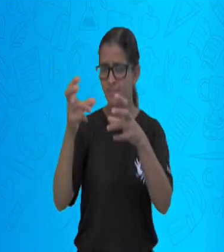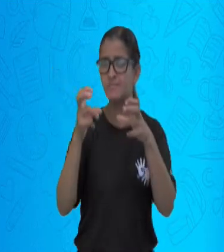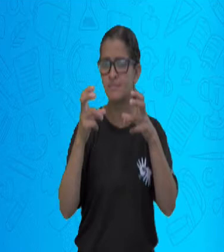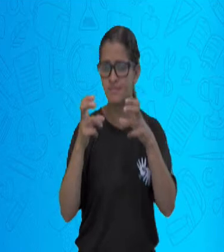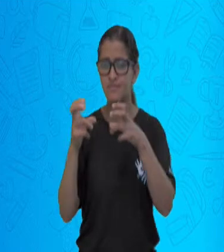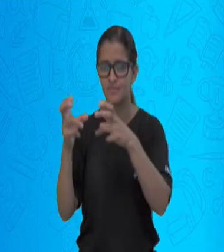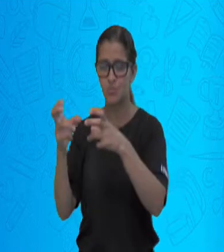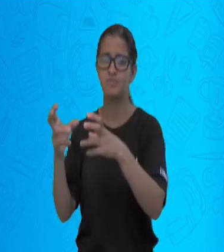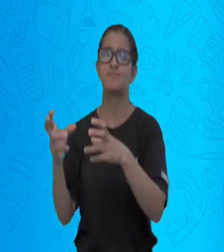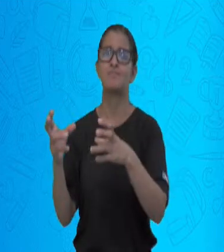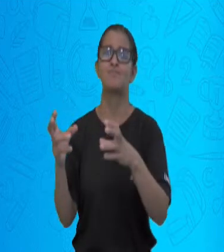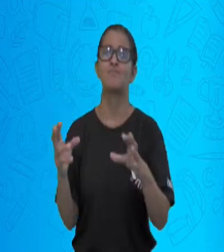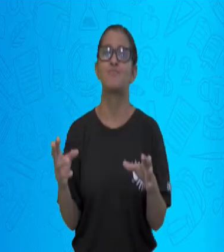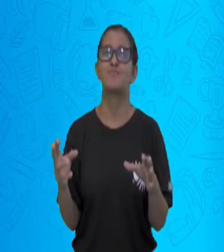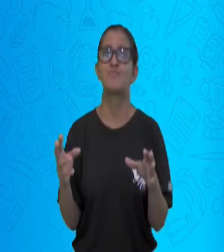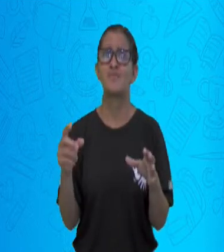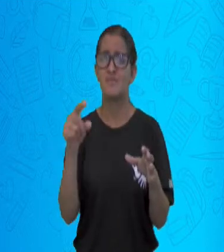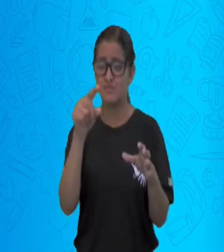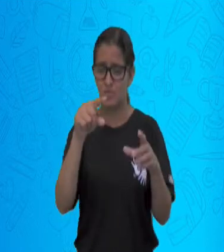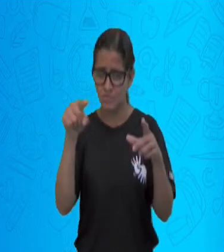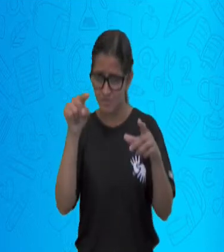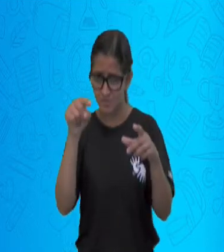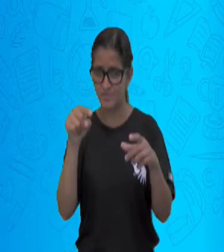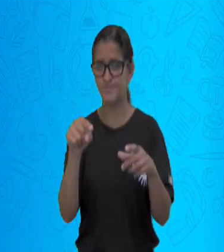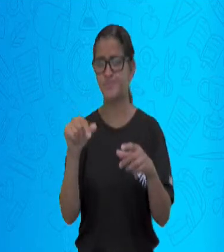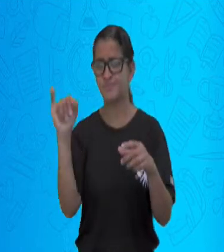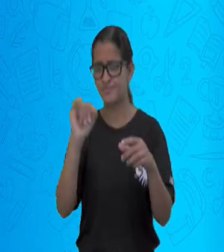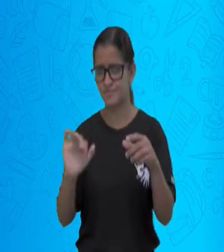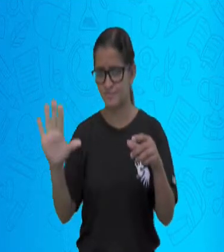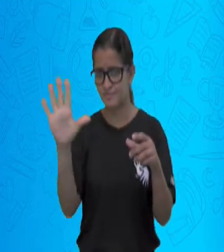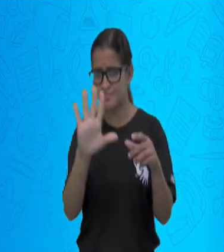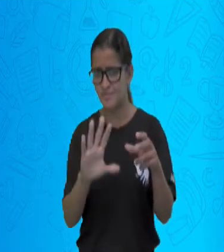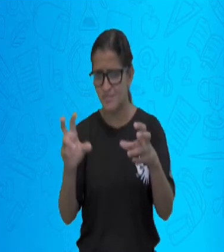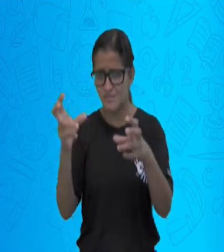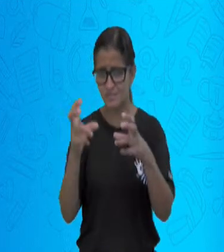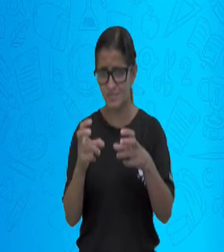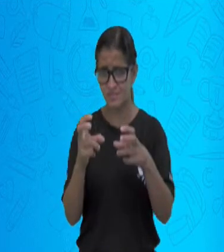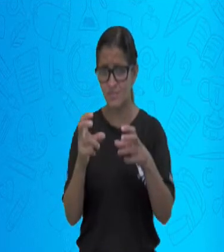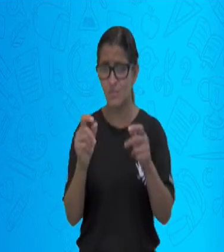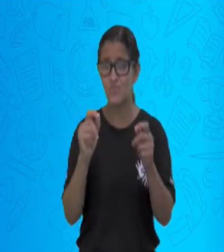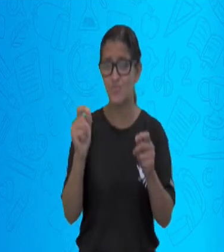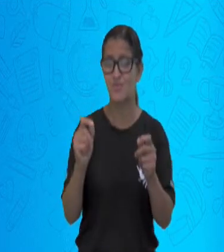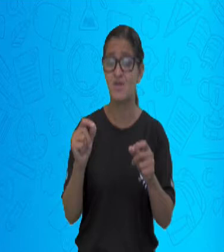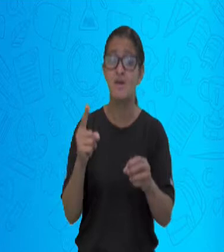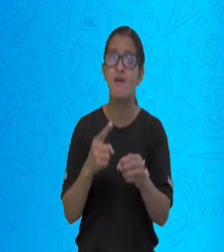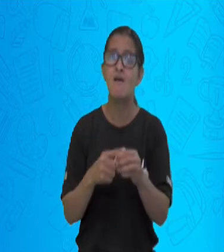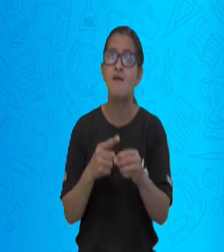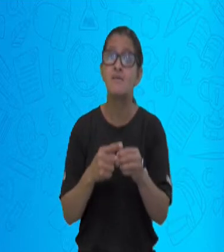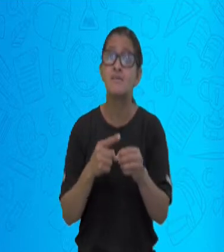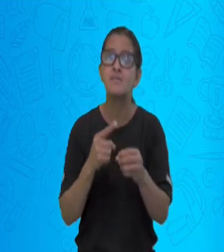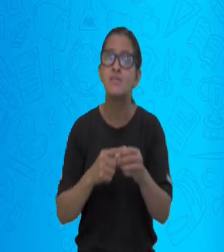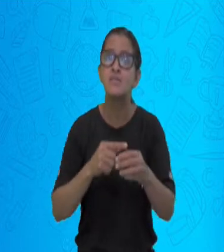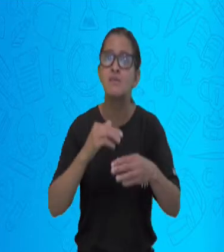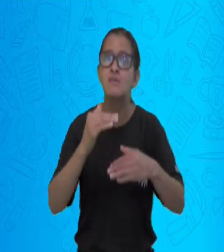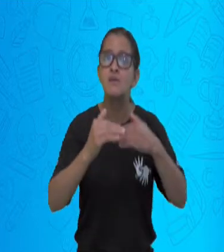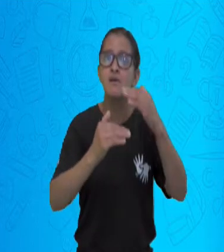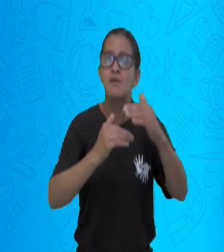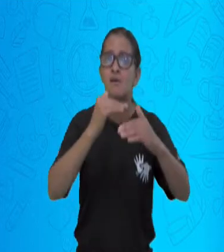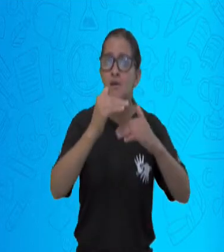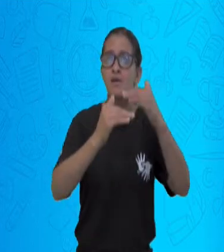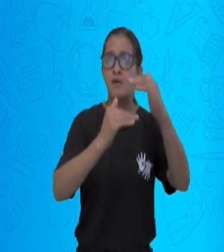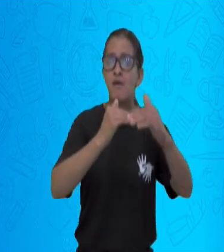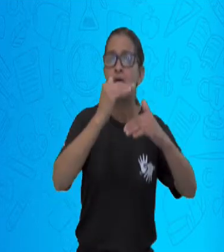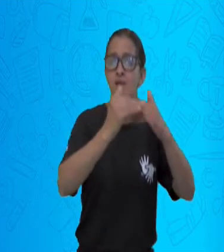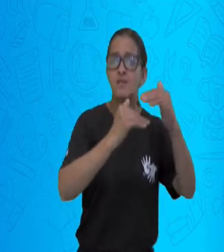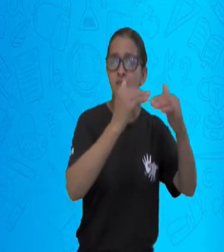tanto vigor. Agora, já nessa imagem aqui, a gente já consegue perceber como a nossa cidade cresceu, né, a partir